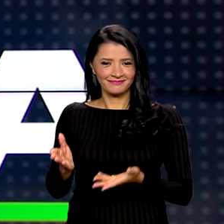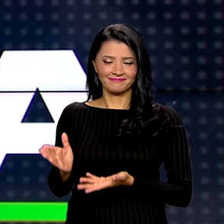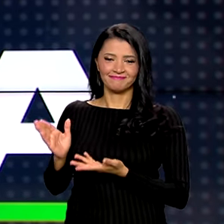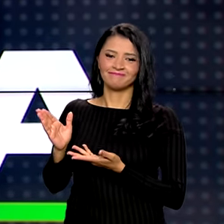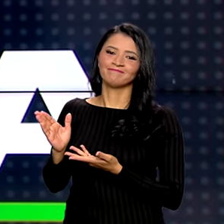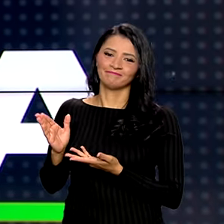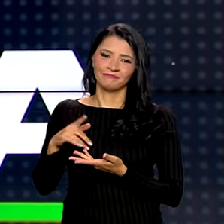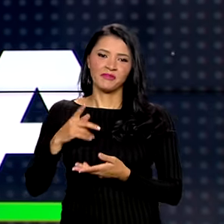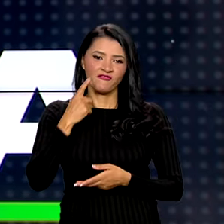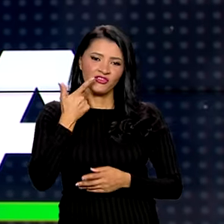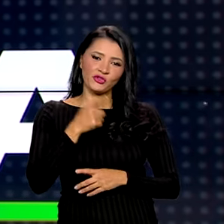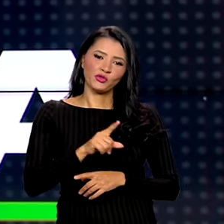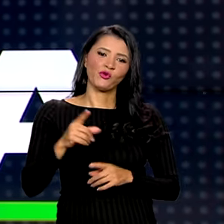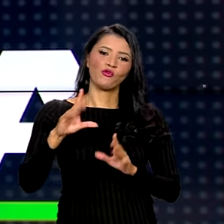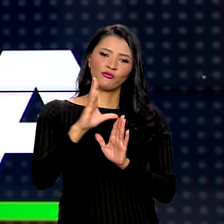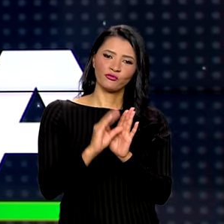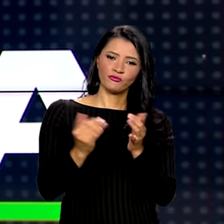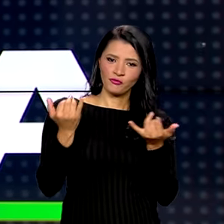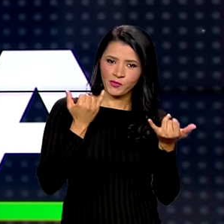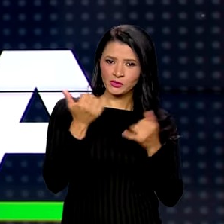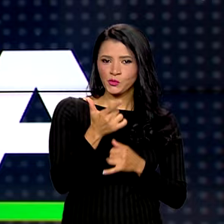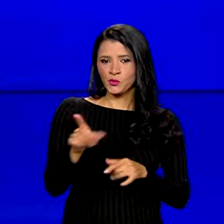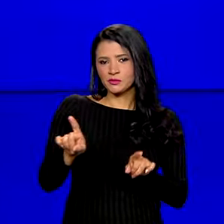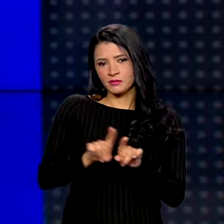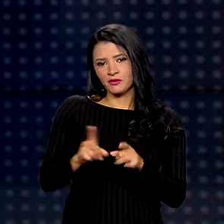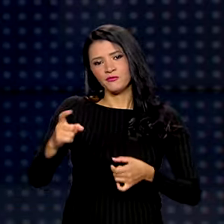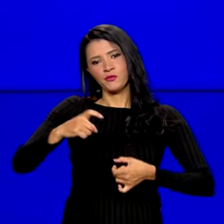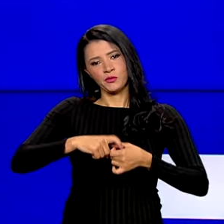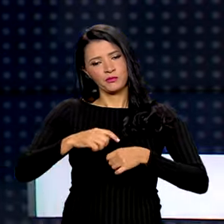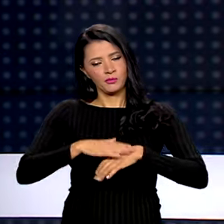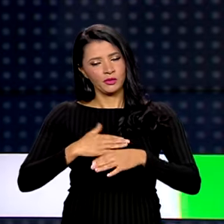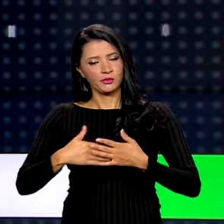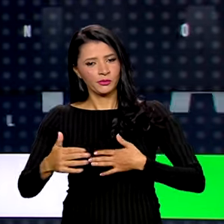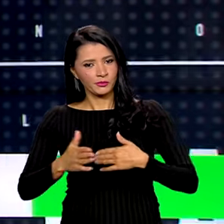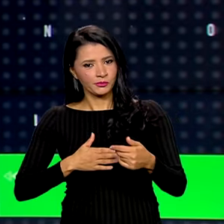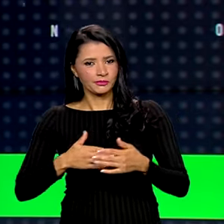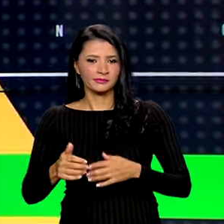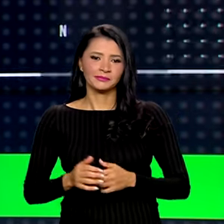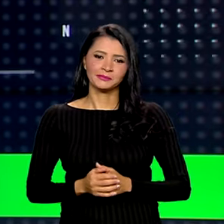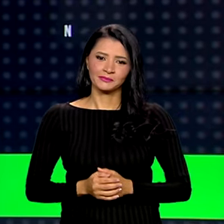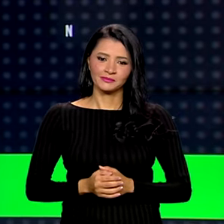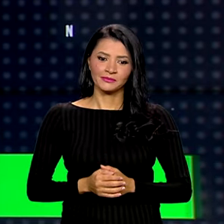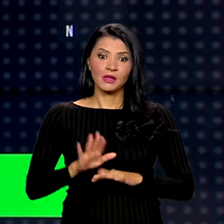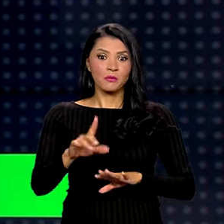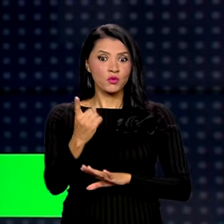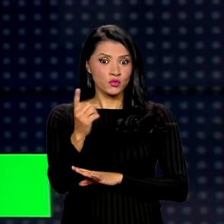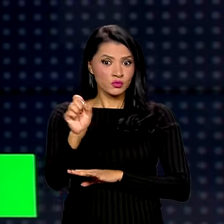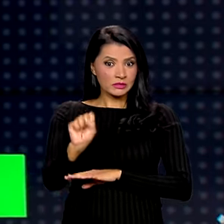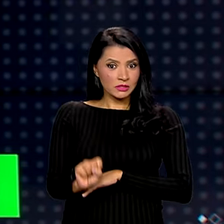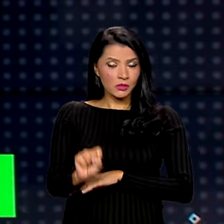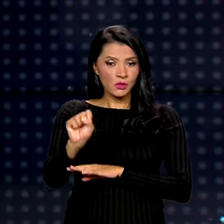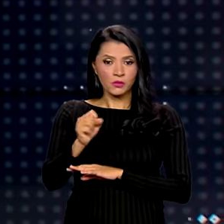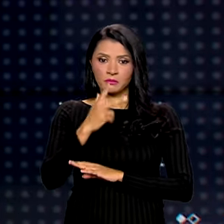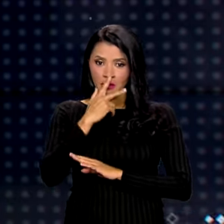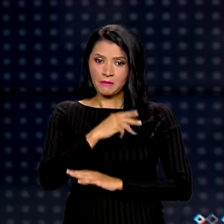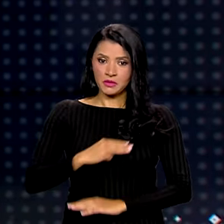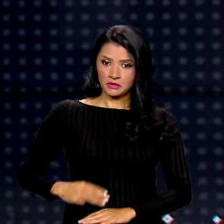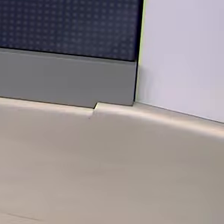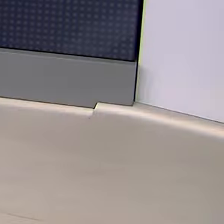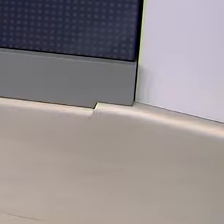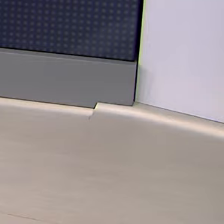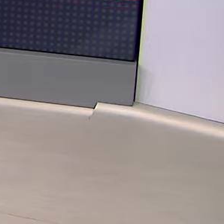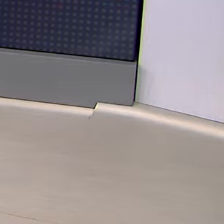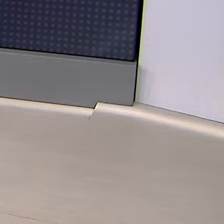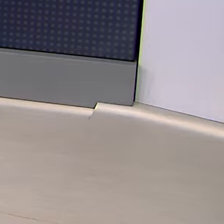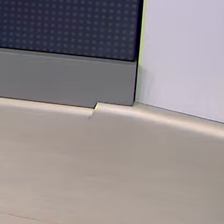youtube.com/canalgov para rever este conteúdo e muitos outros. Voltamos a qualquer momento. Opa, um segundo. A ministra vai falar com a imprensa?